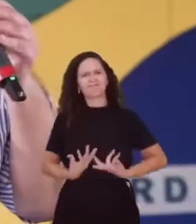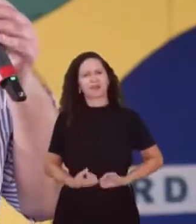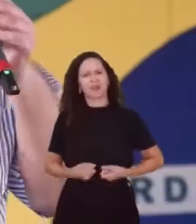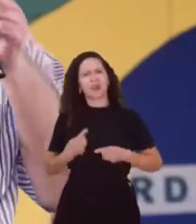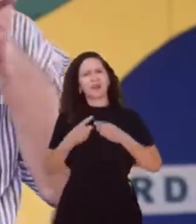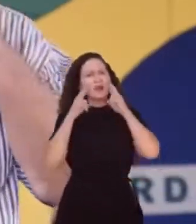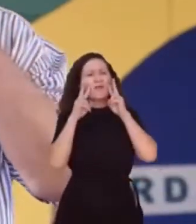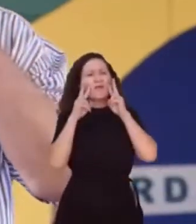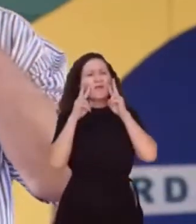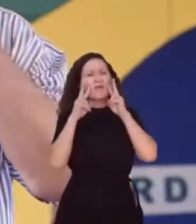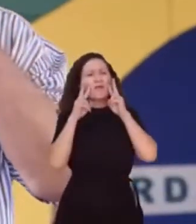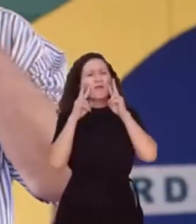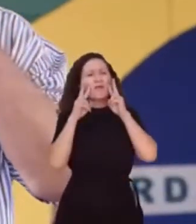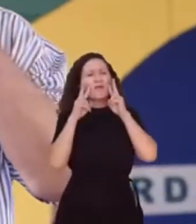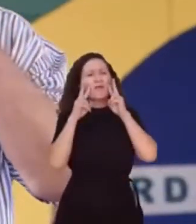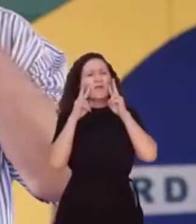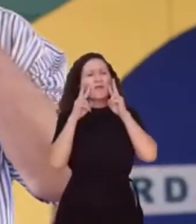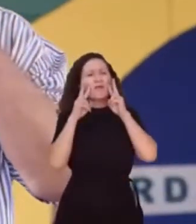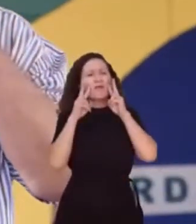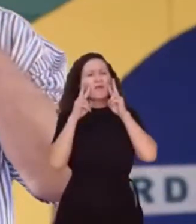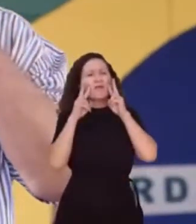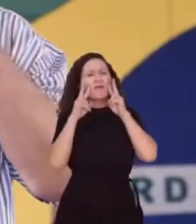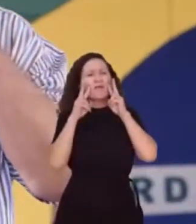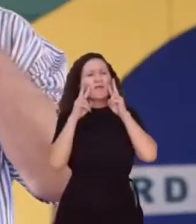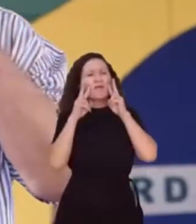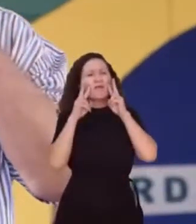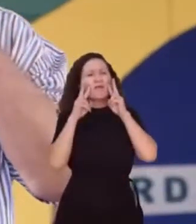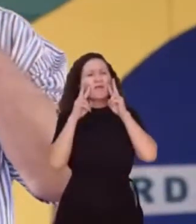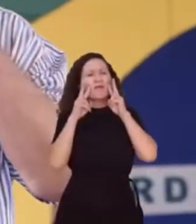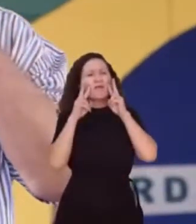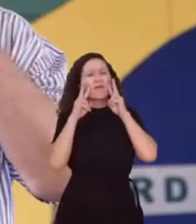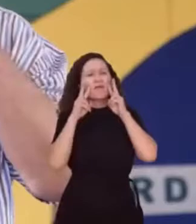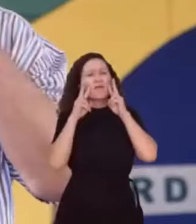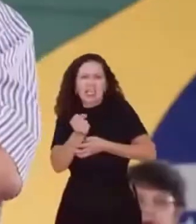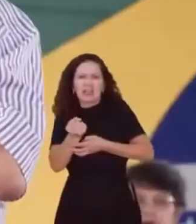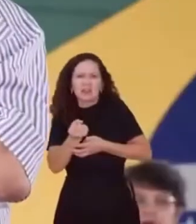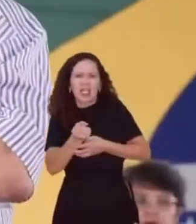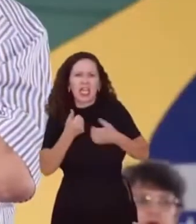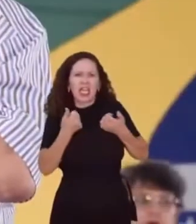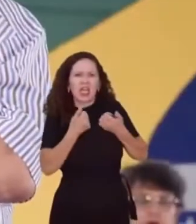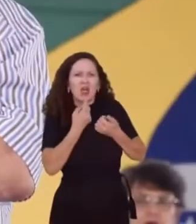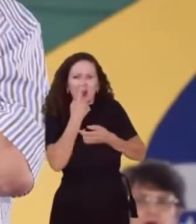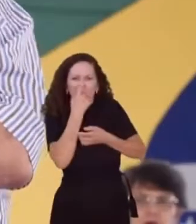mulheres assaltando carros de lixo para alimentar suas famílias.